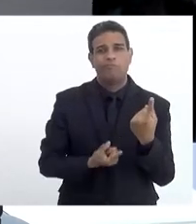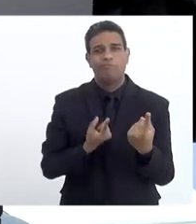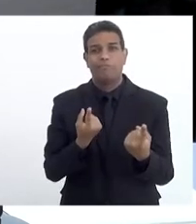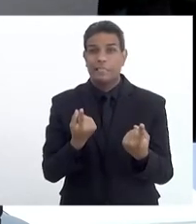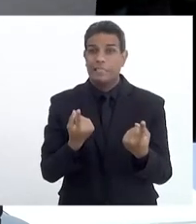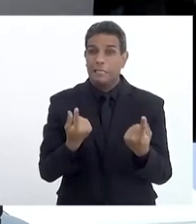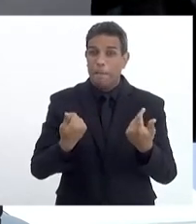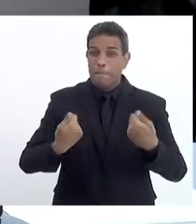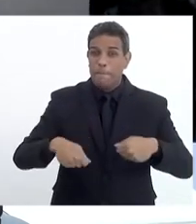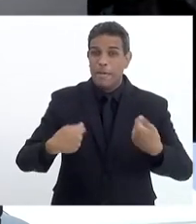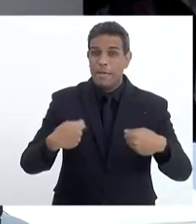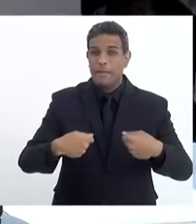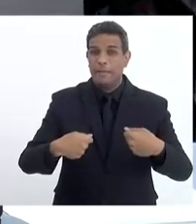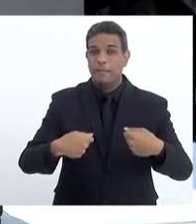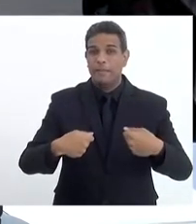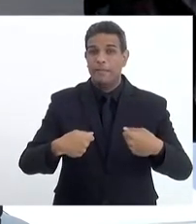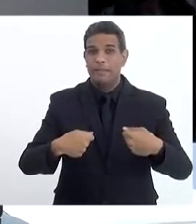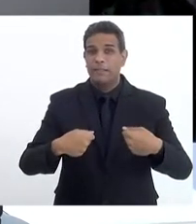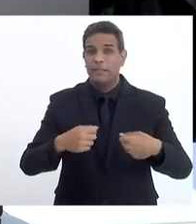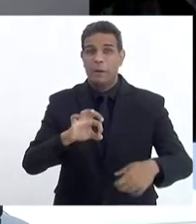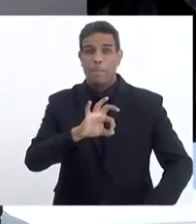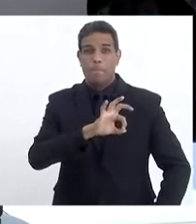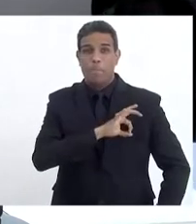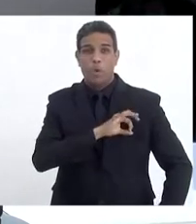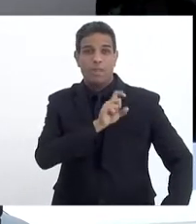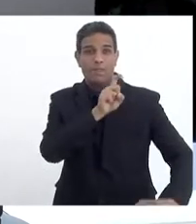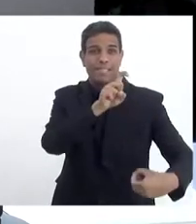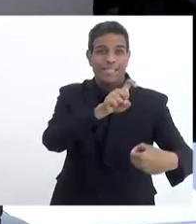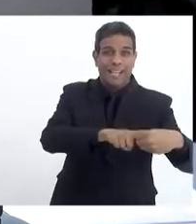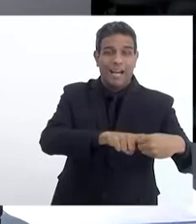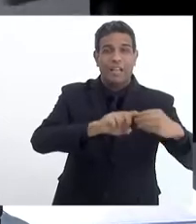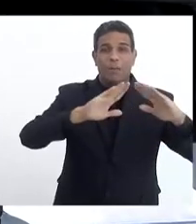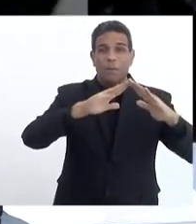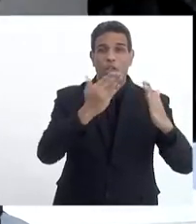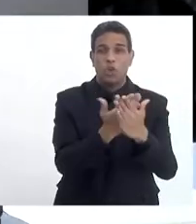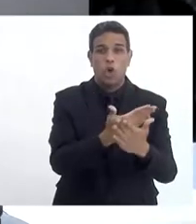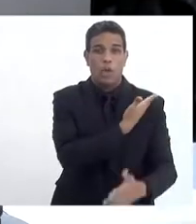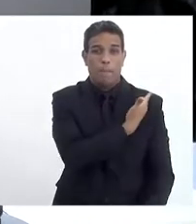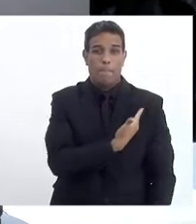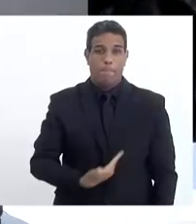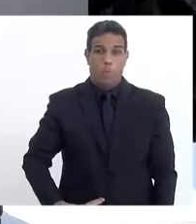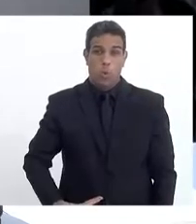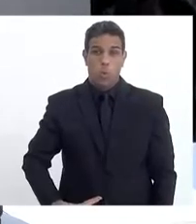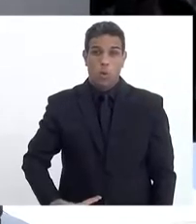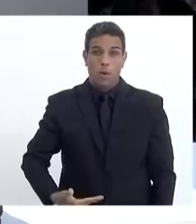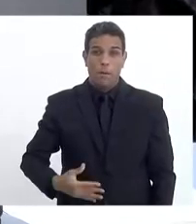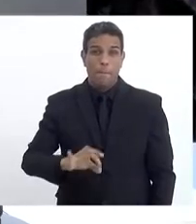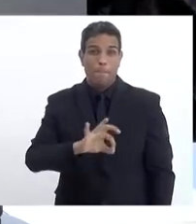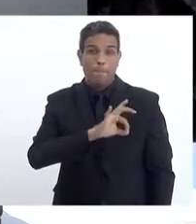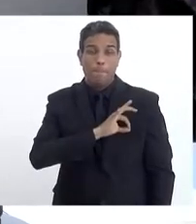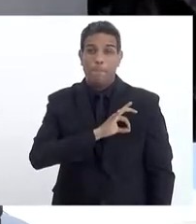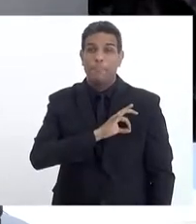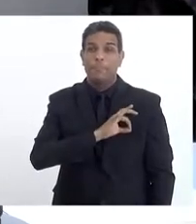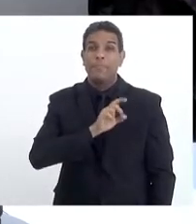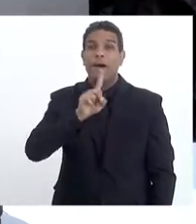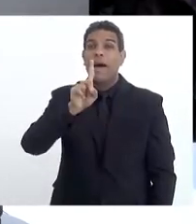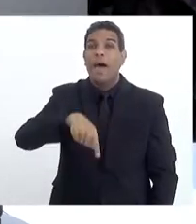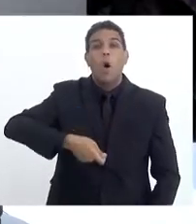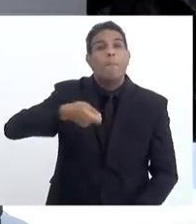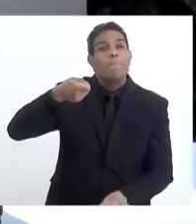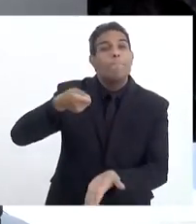necessidade, ter que estar numa escola pública. Aliás, a Polícia Militar tem a obrigação de dar segurança